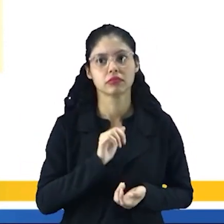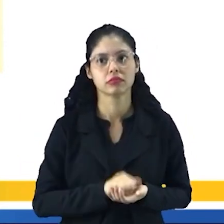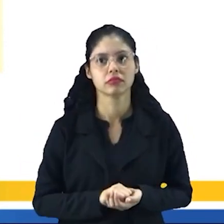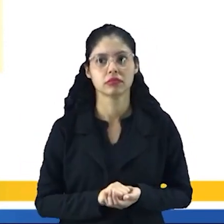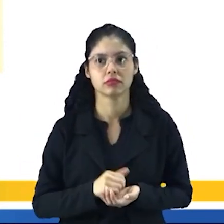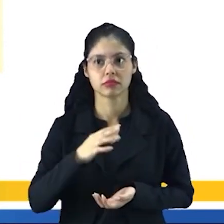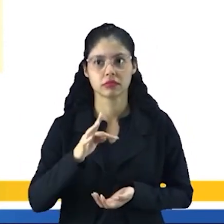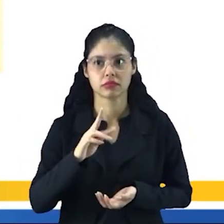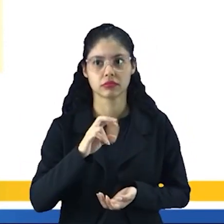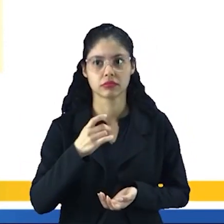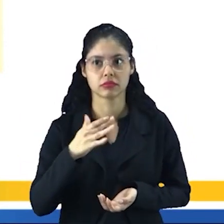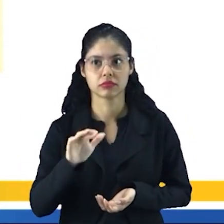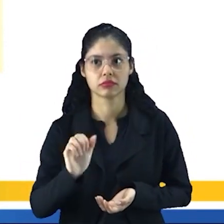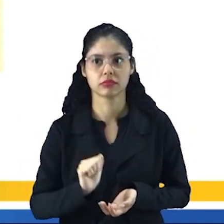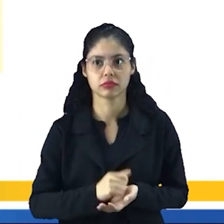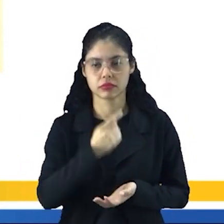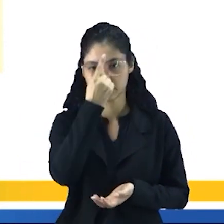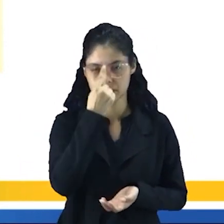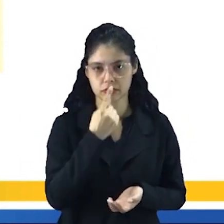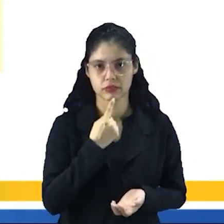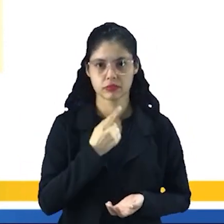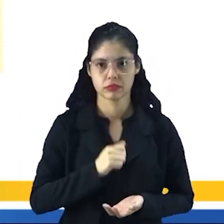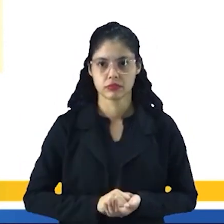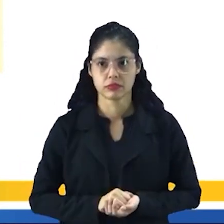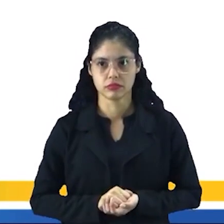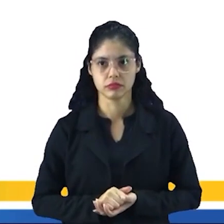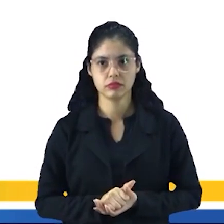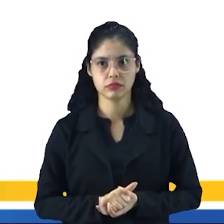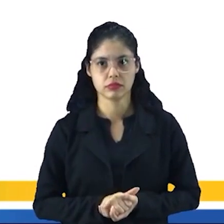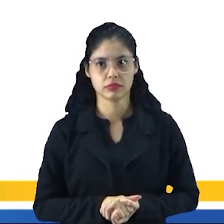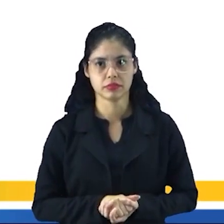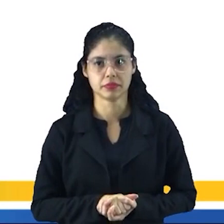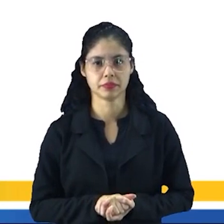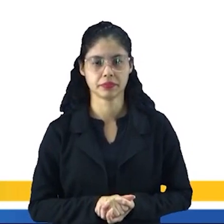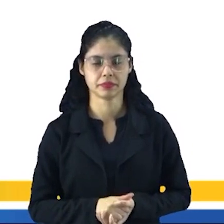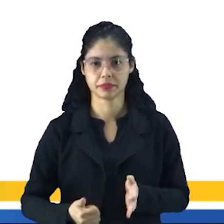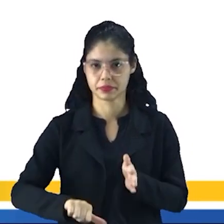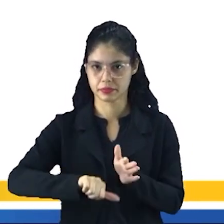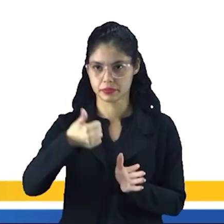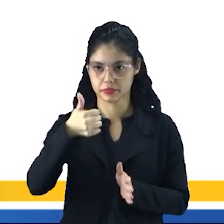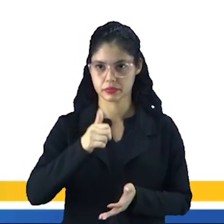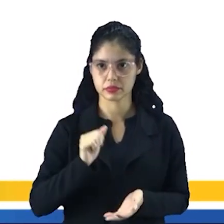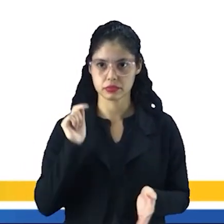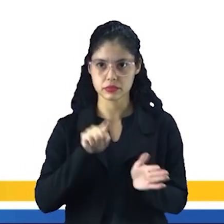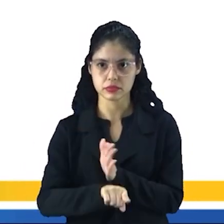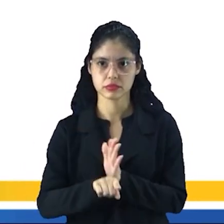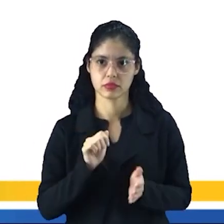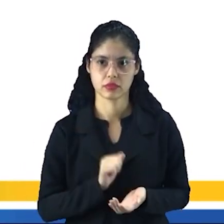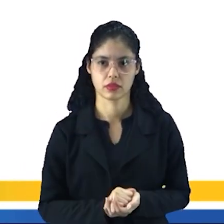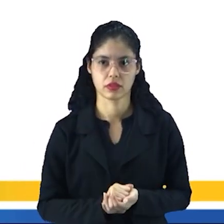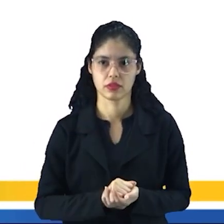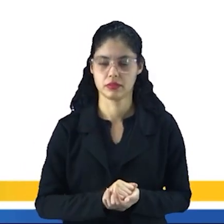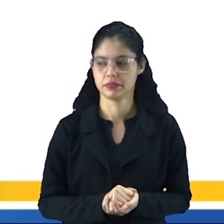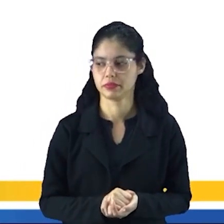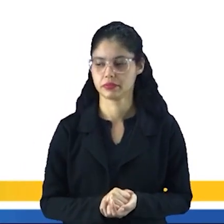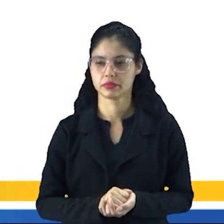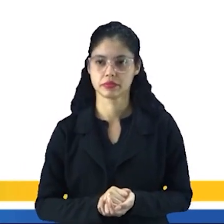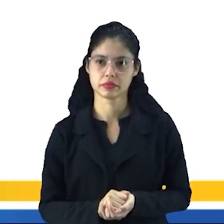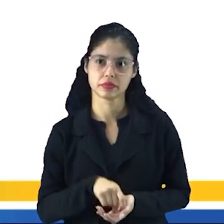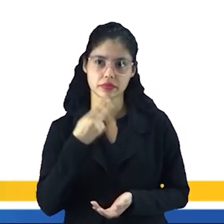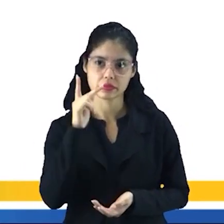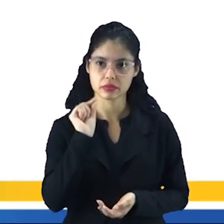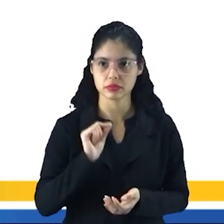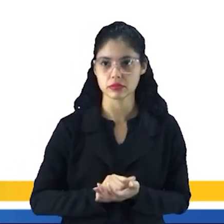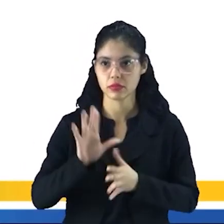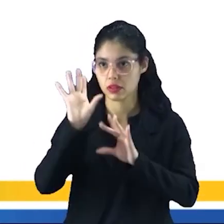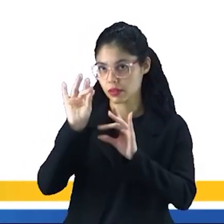é Traição das Imagens, ok? Vamos agora para a nossa primeira questão. E nessa questão ele